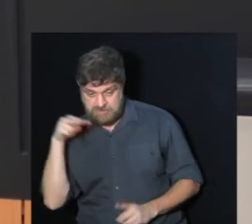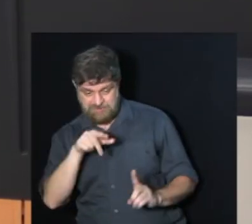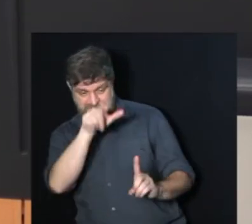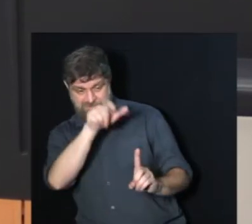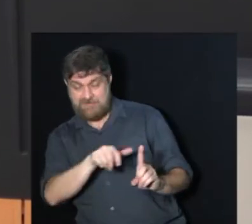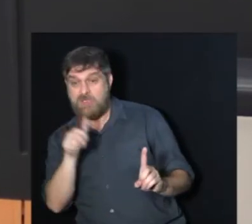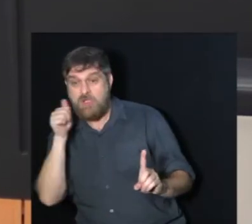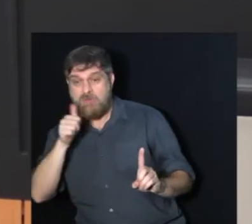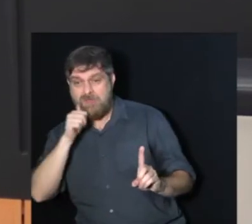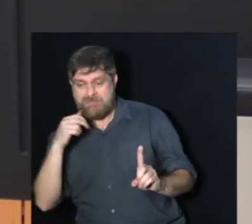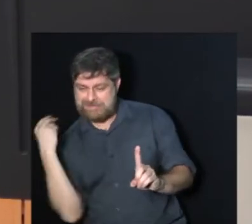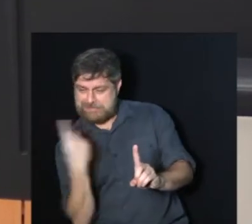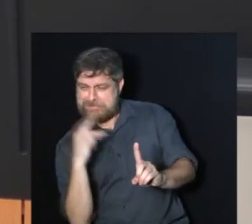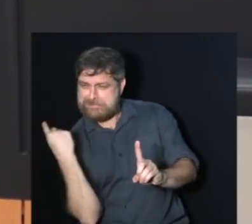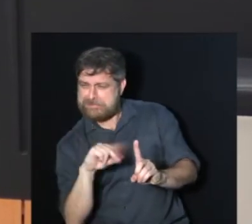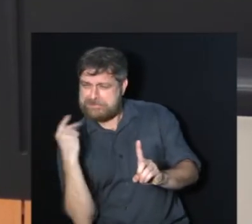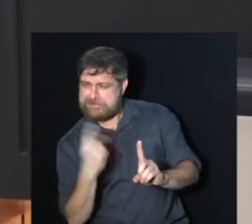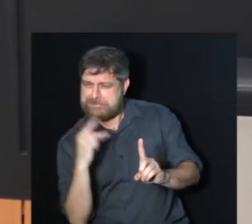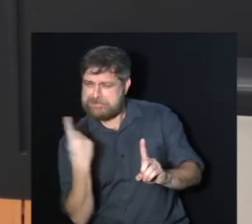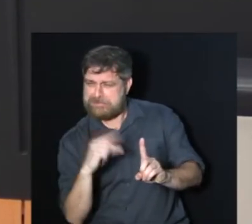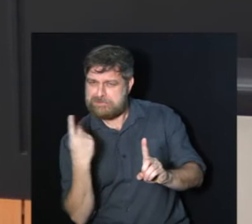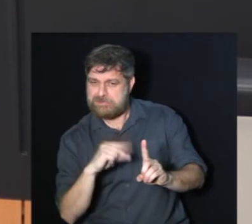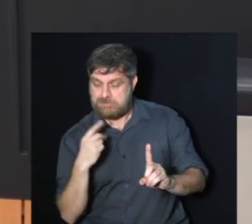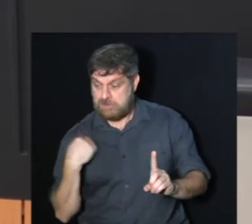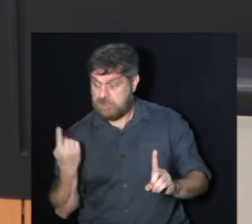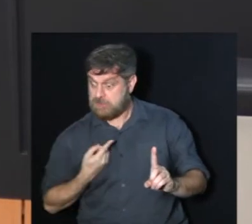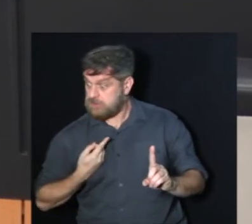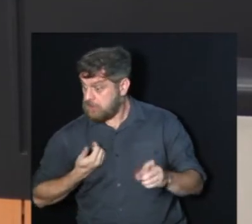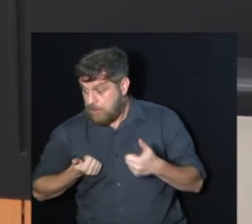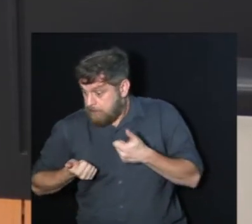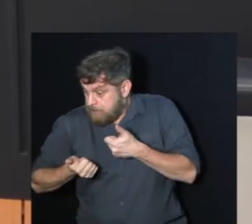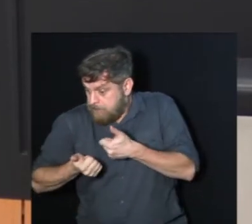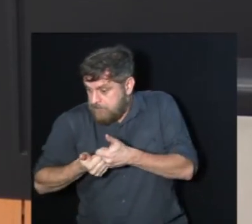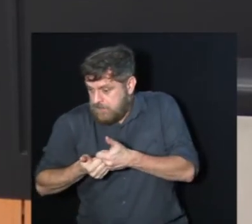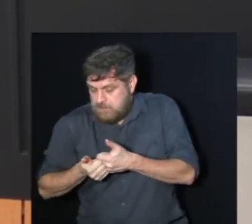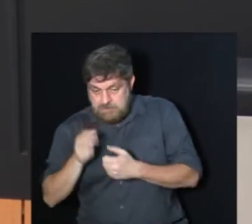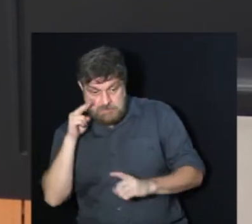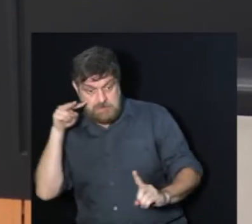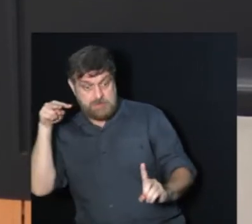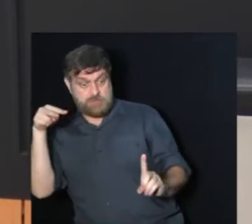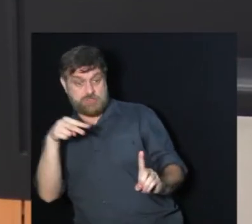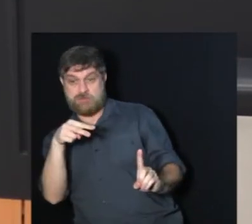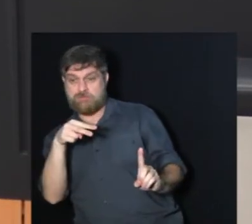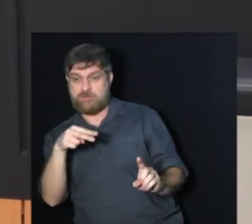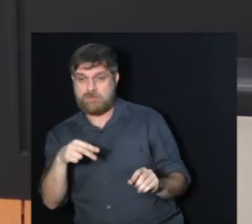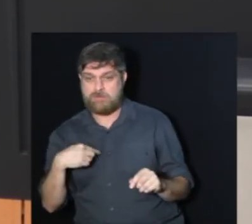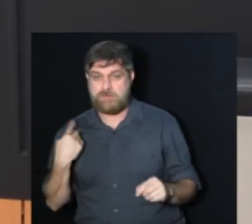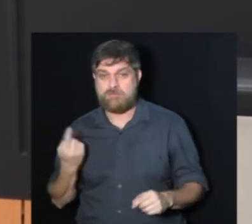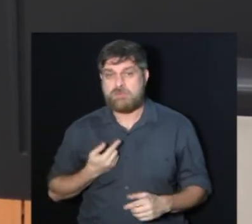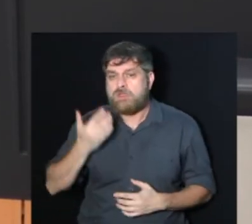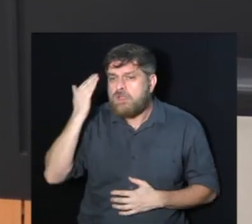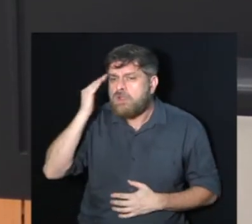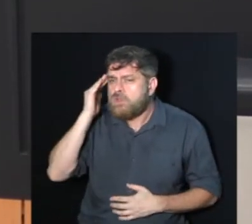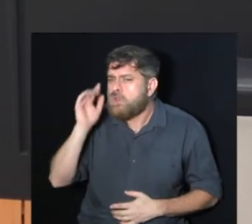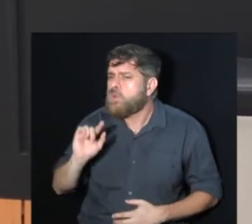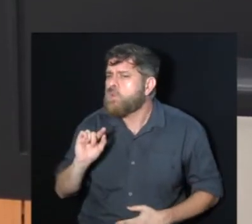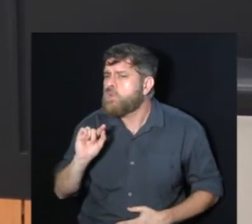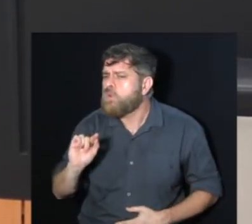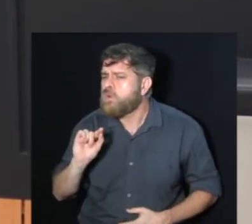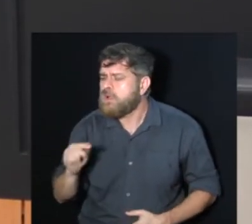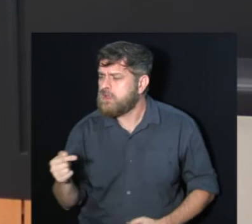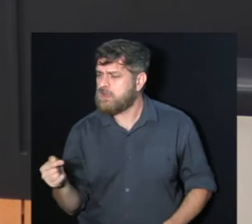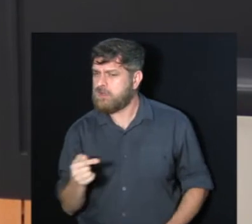agressão, às vezes próximo de nós ou distante, nós temos que entender